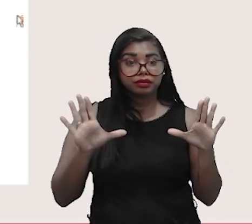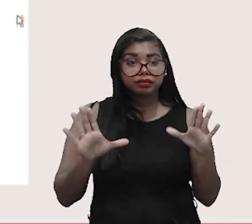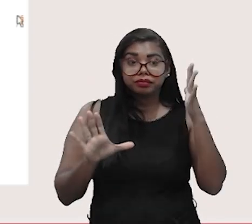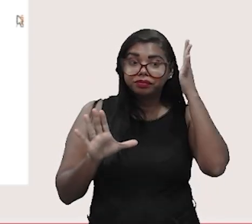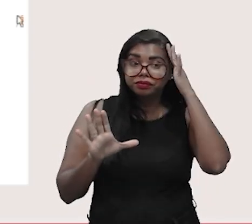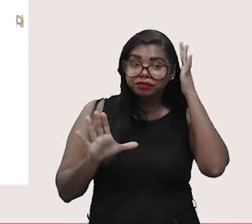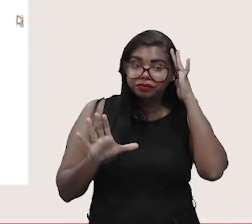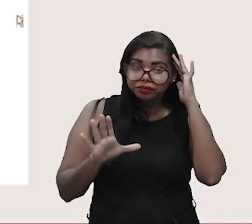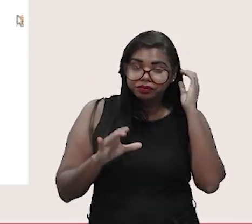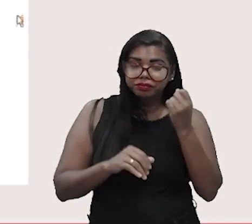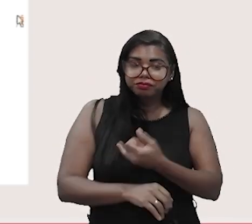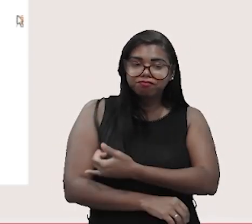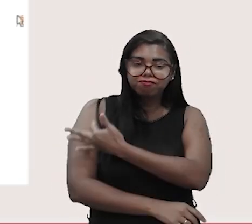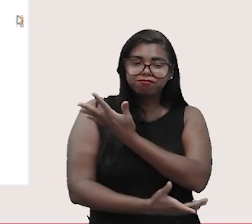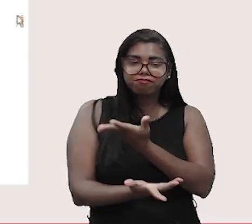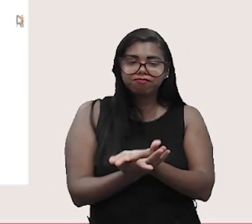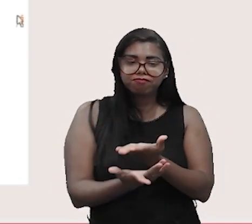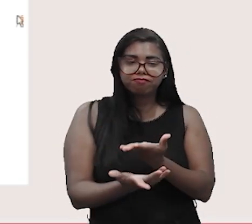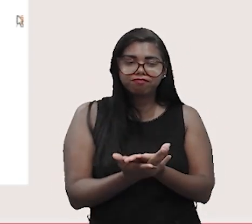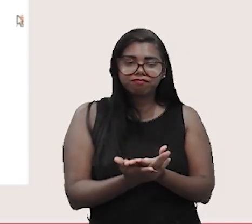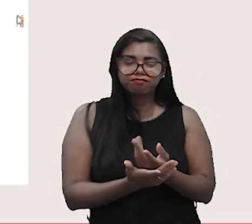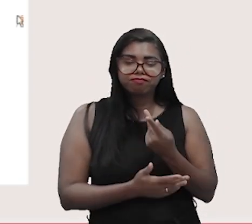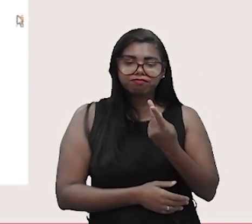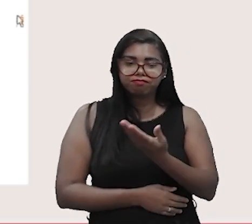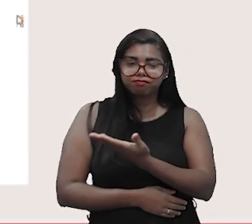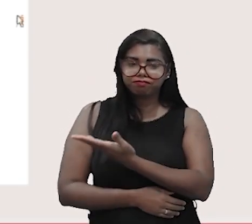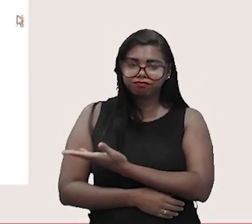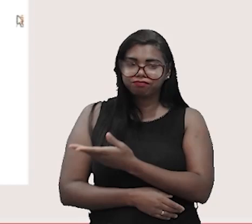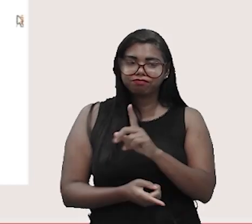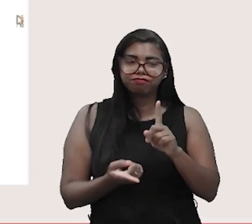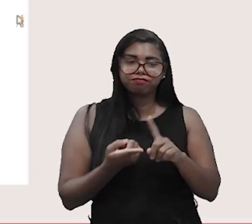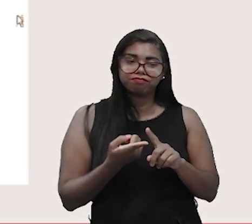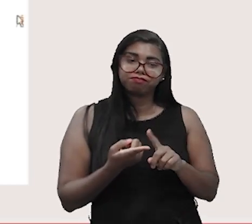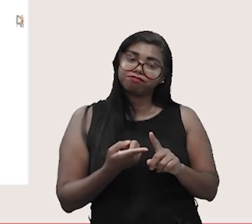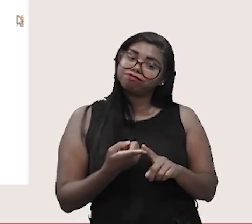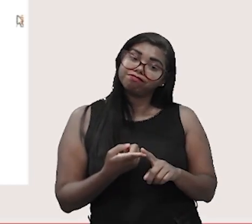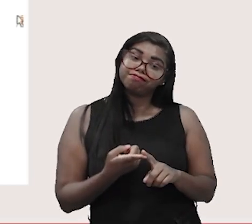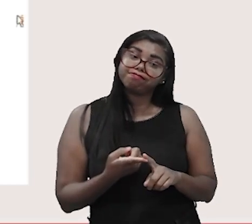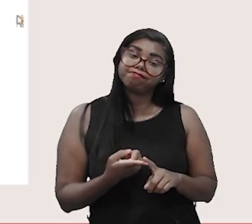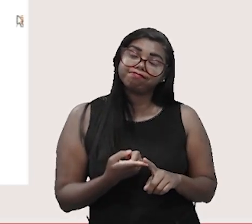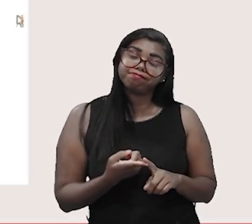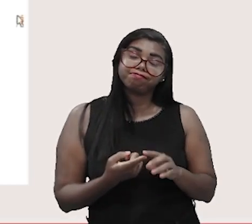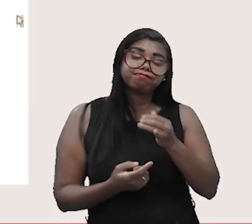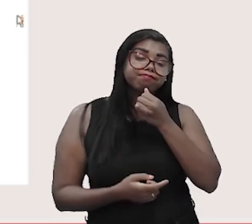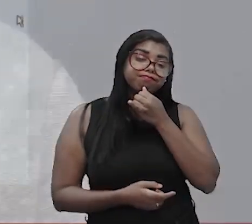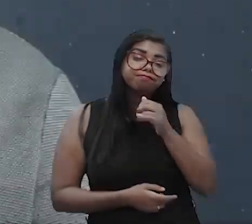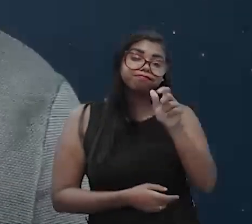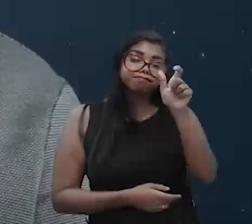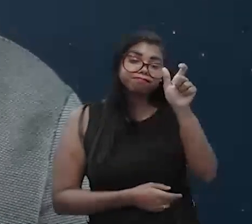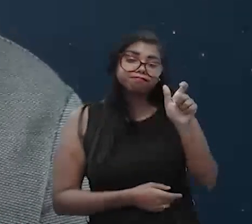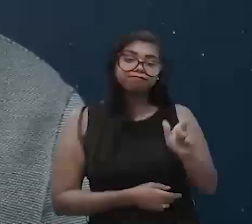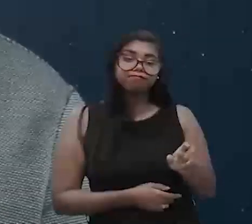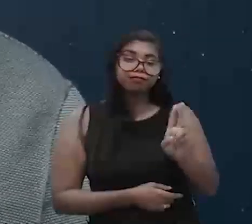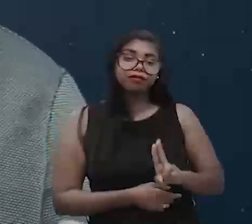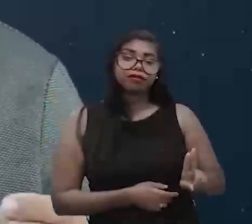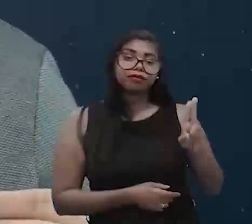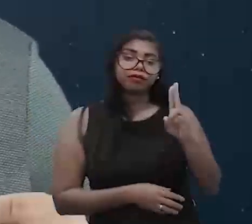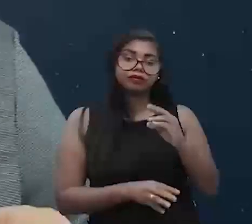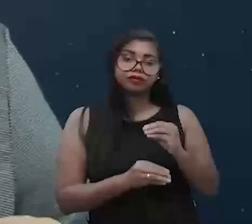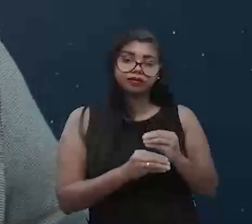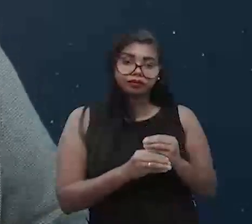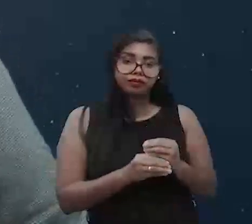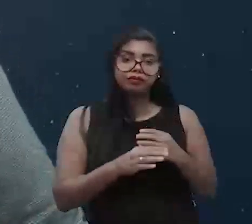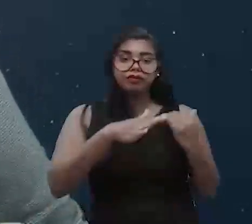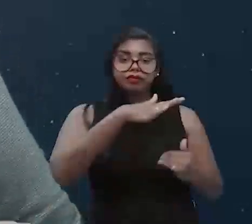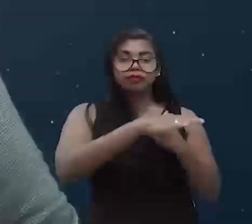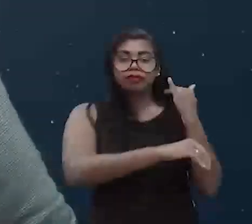entre os falantes. Veja, também um personagem usou a linguagem coloquial e o